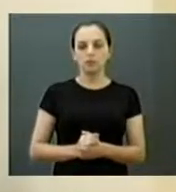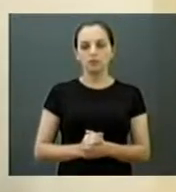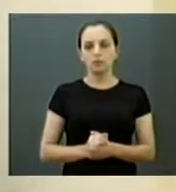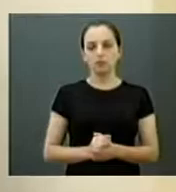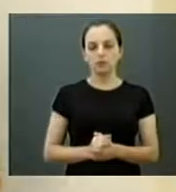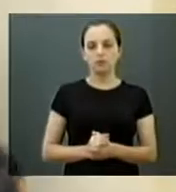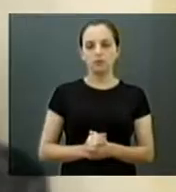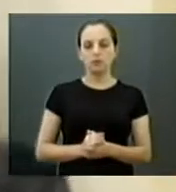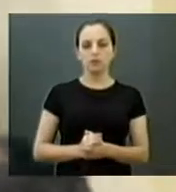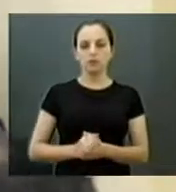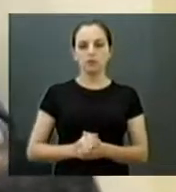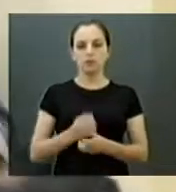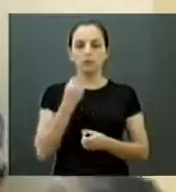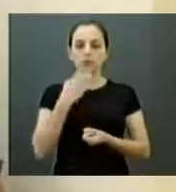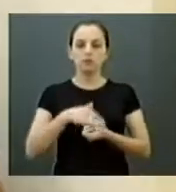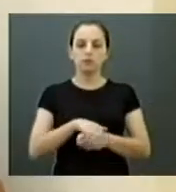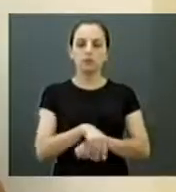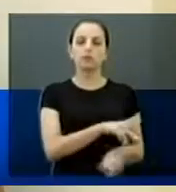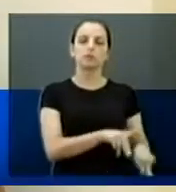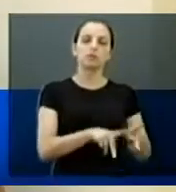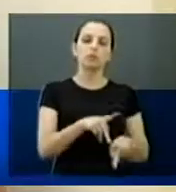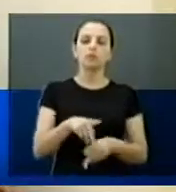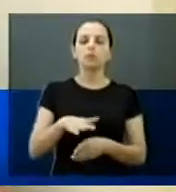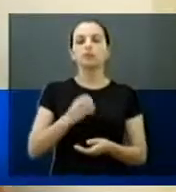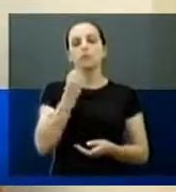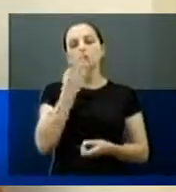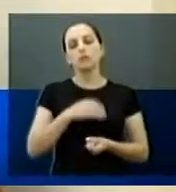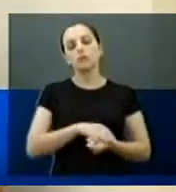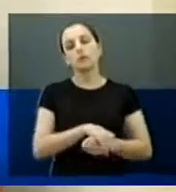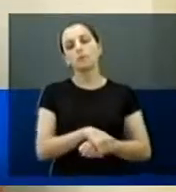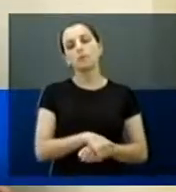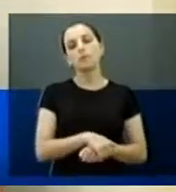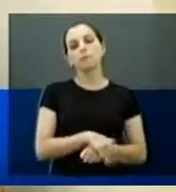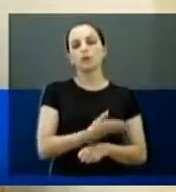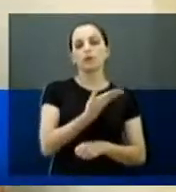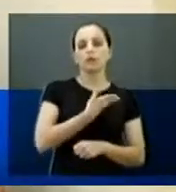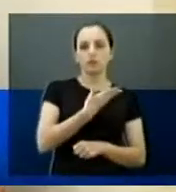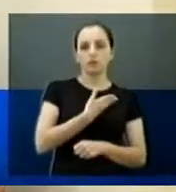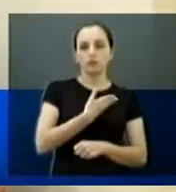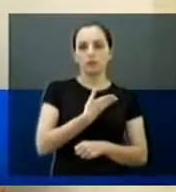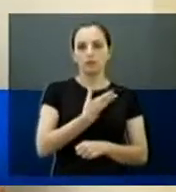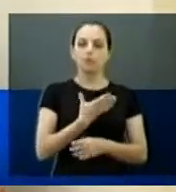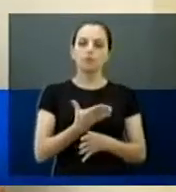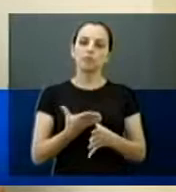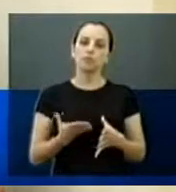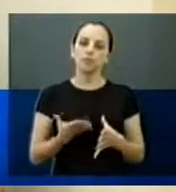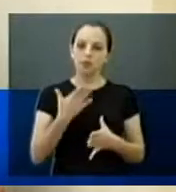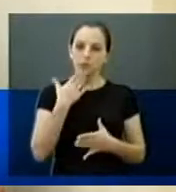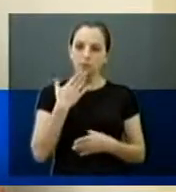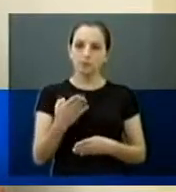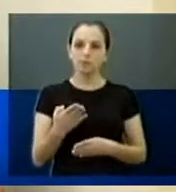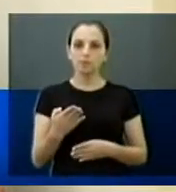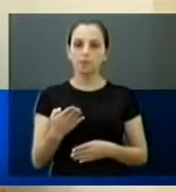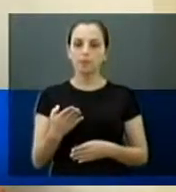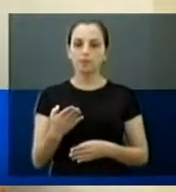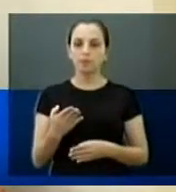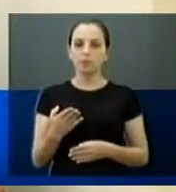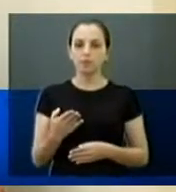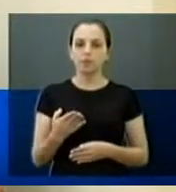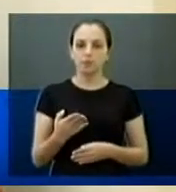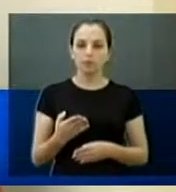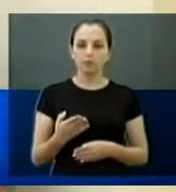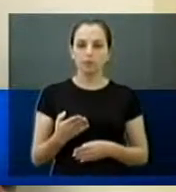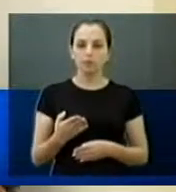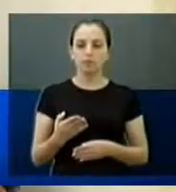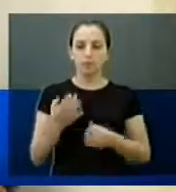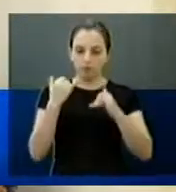Boa noite, presidente. Boa noite quem nos ouve. Boa noite aos colegas. Gostaria de pedir aí, para o nosso